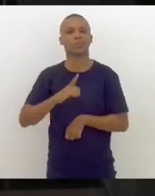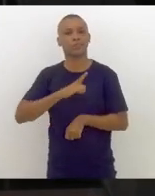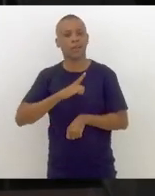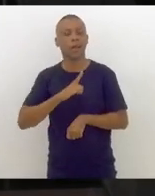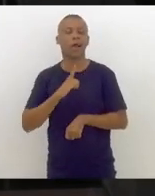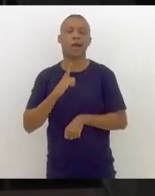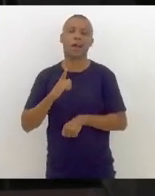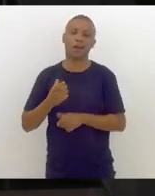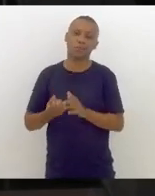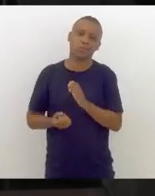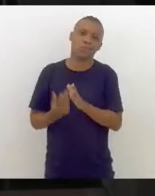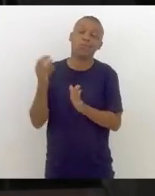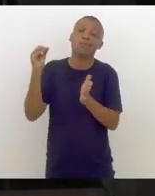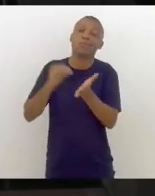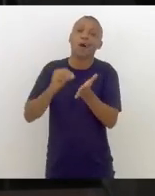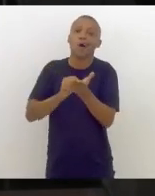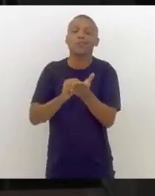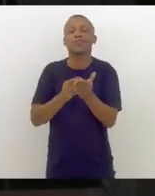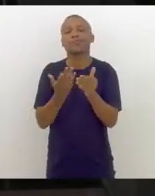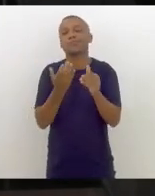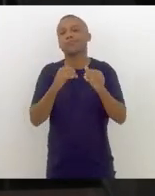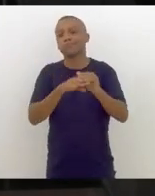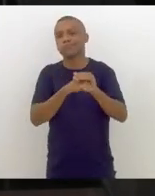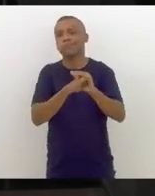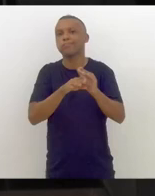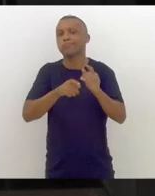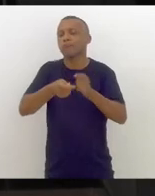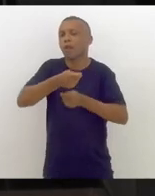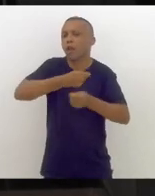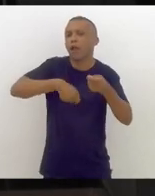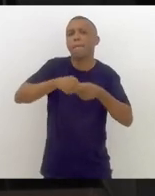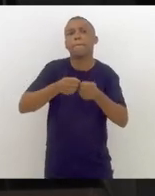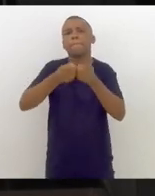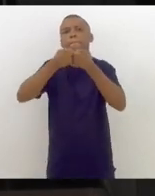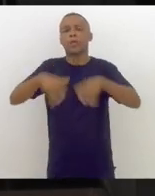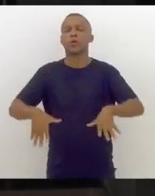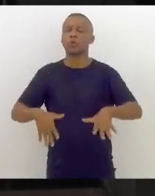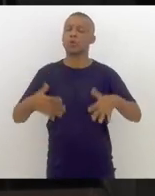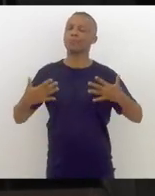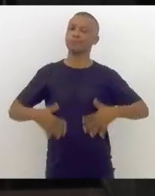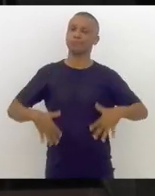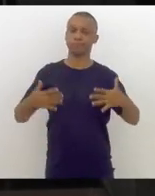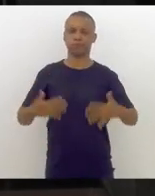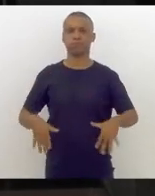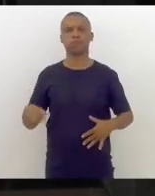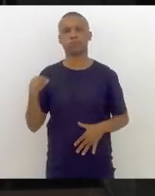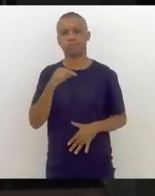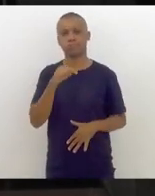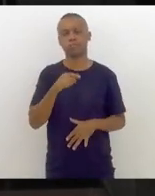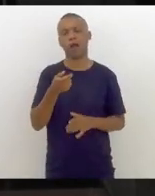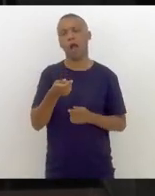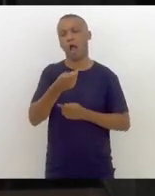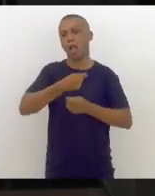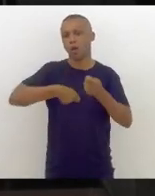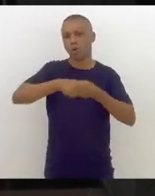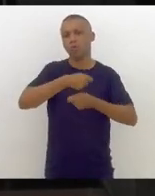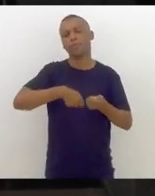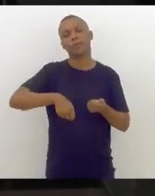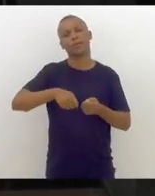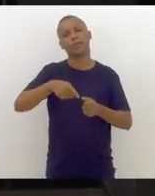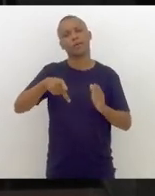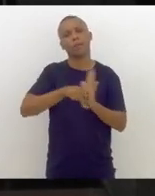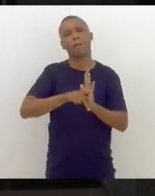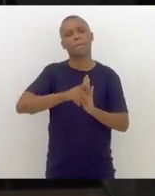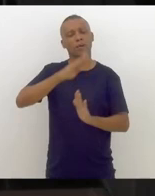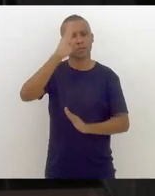desabastecimento tá gerando prejuízos gigantescos a economia brasileira